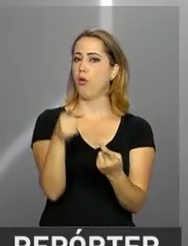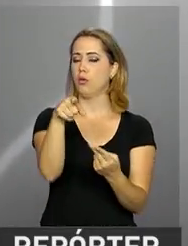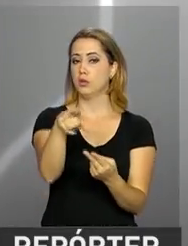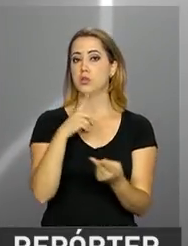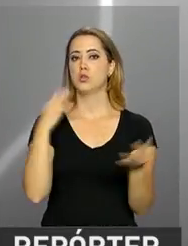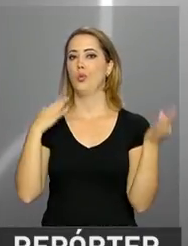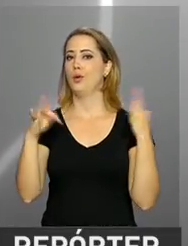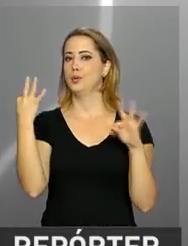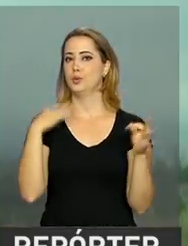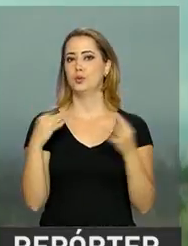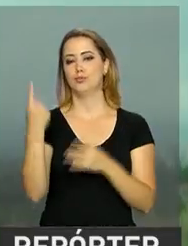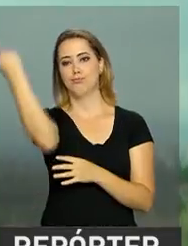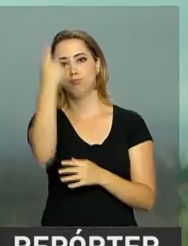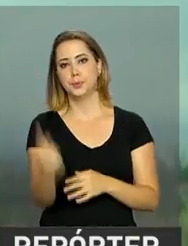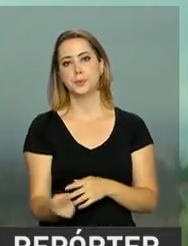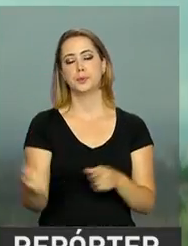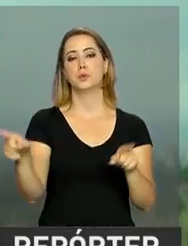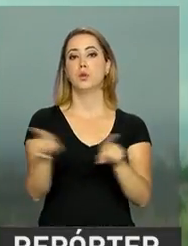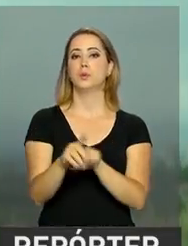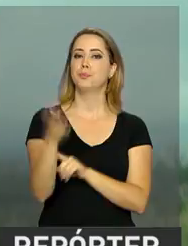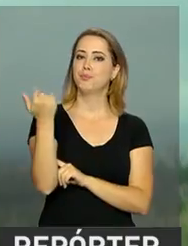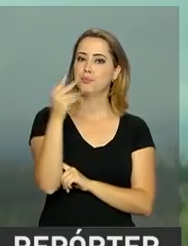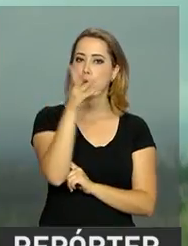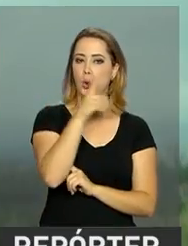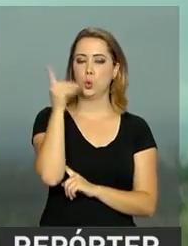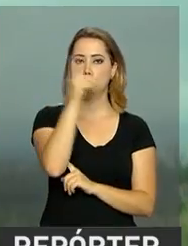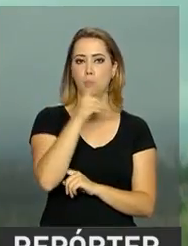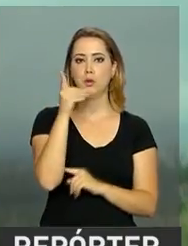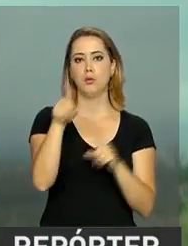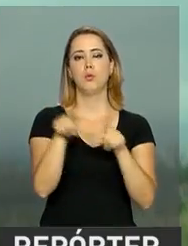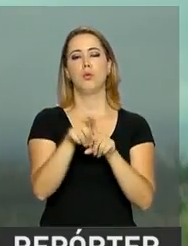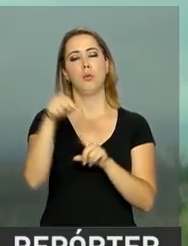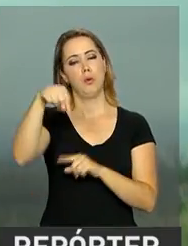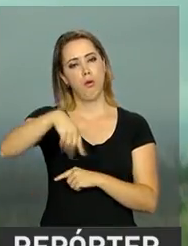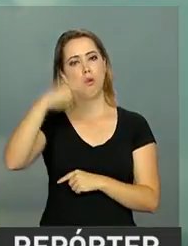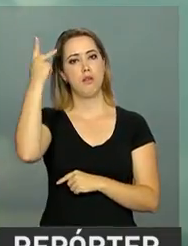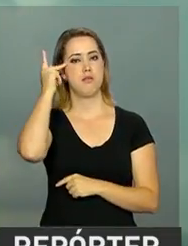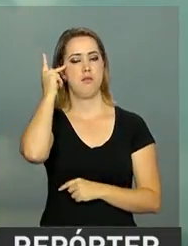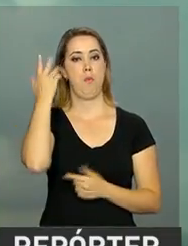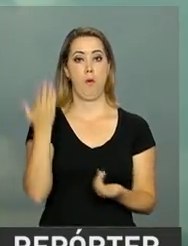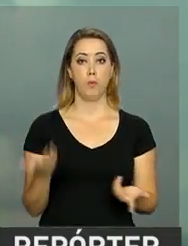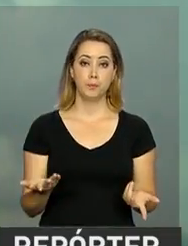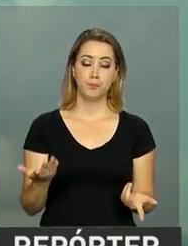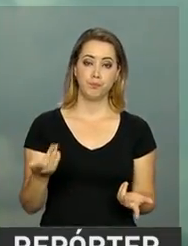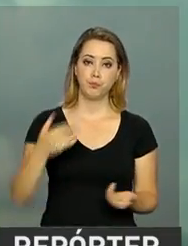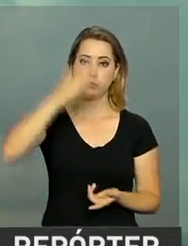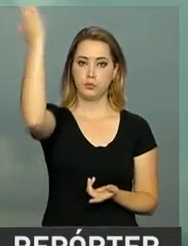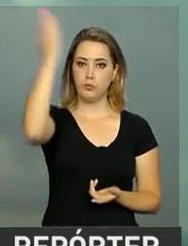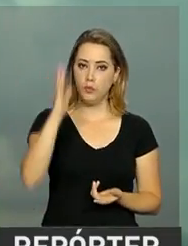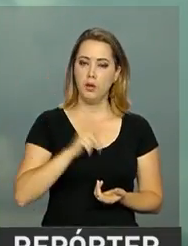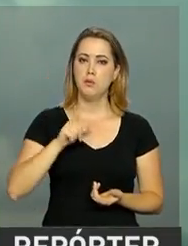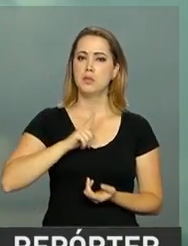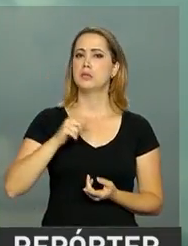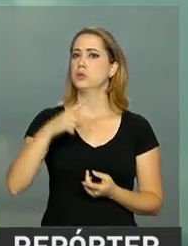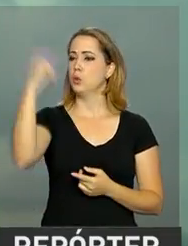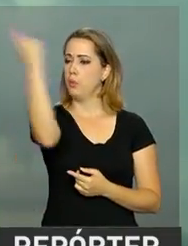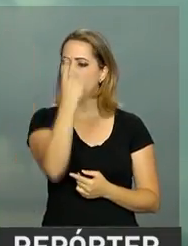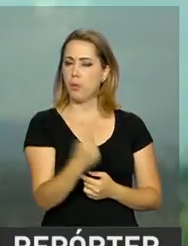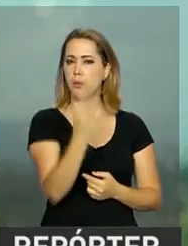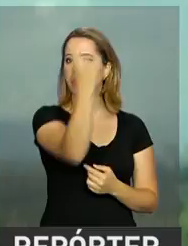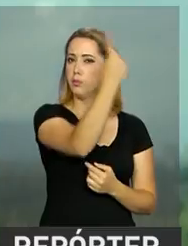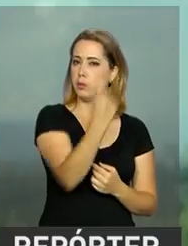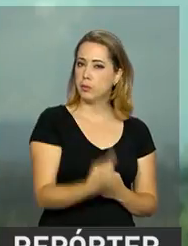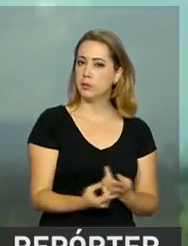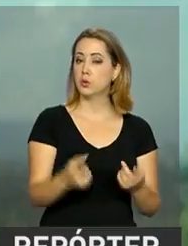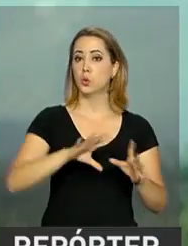turista que foi atingida por um raio no último domingo em itaem aqui no litoral paulista o Brasil é o país que mais recebe descargas